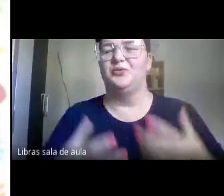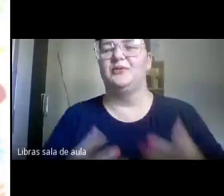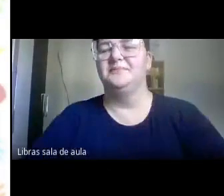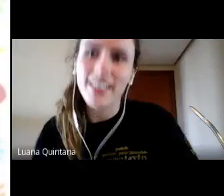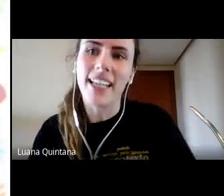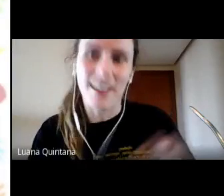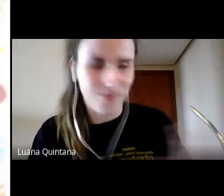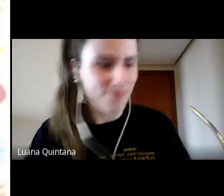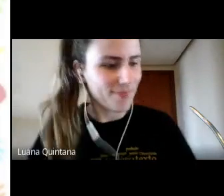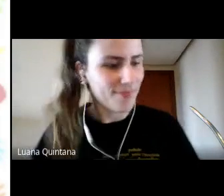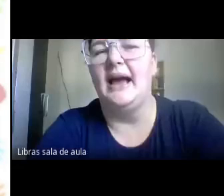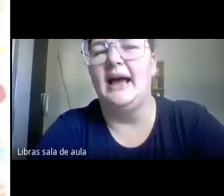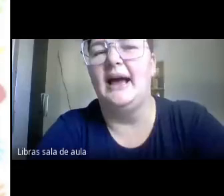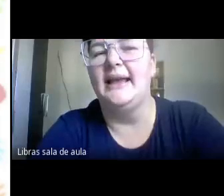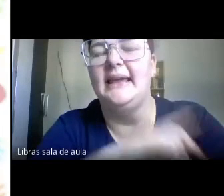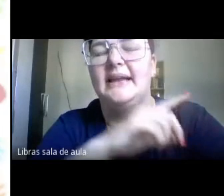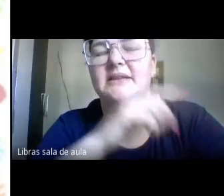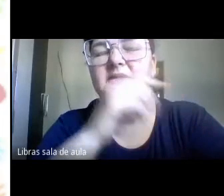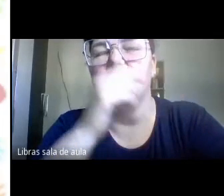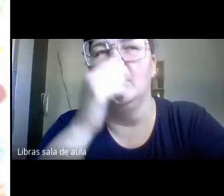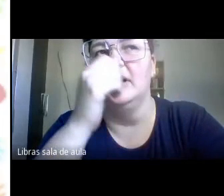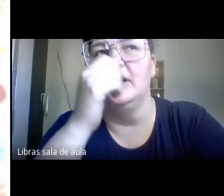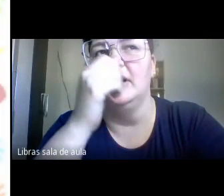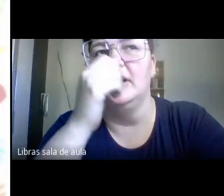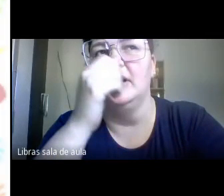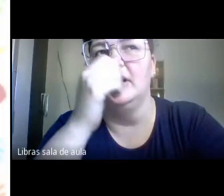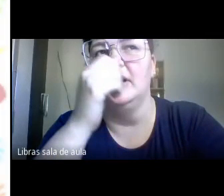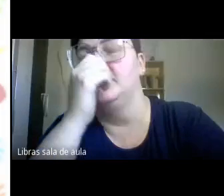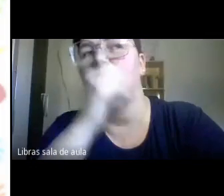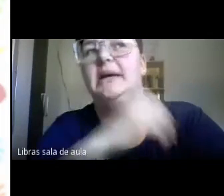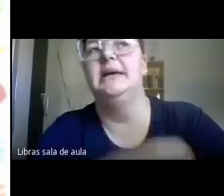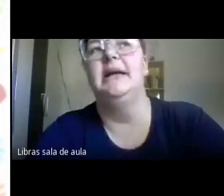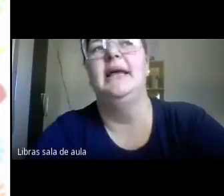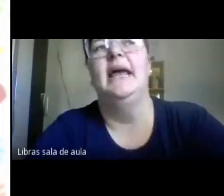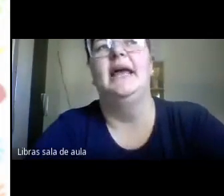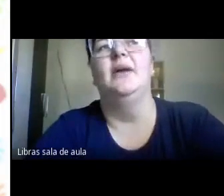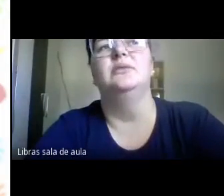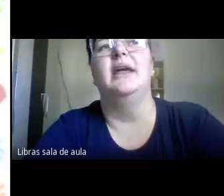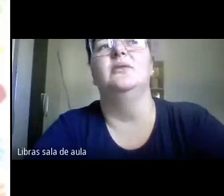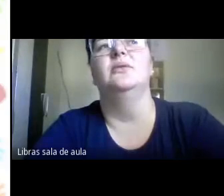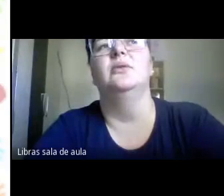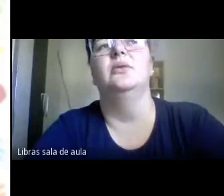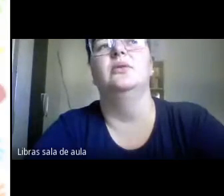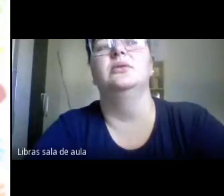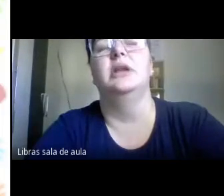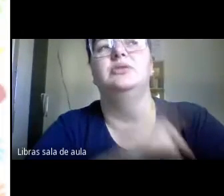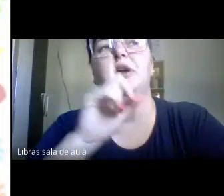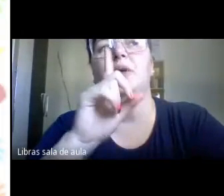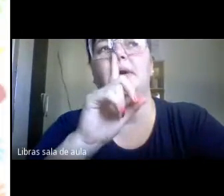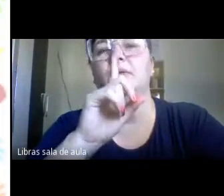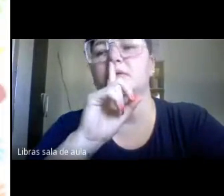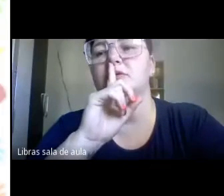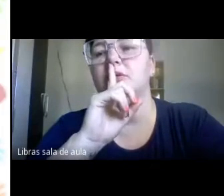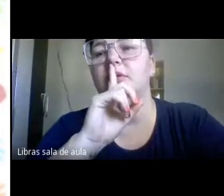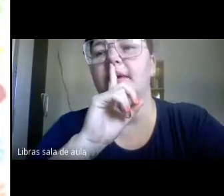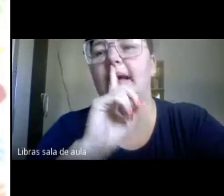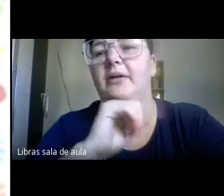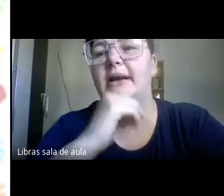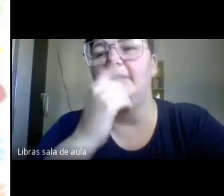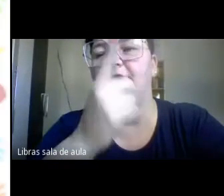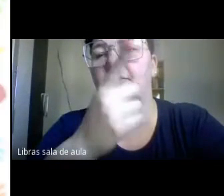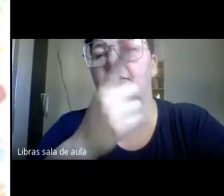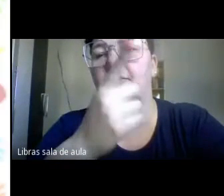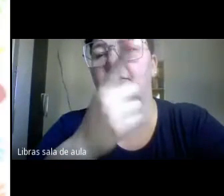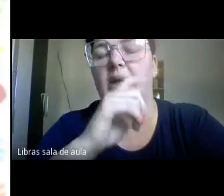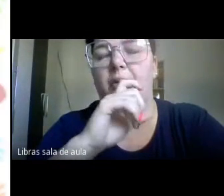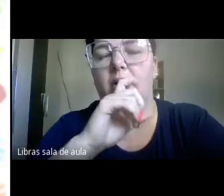né? Aqui na escola que eu trabalho, em Uruguaiana, eu tinha um aluno surdo e agora